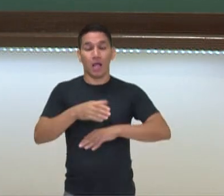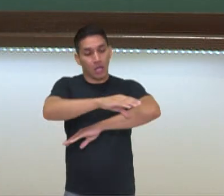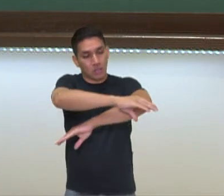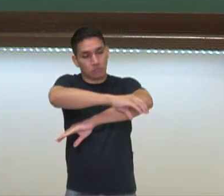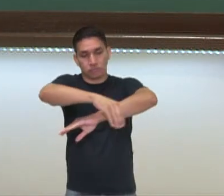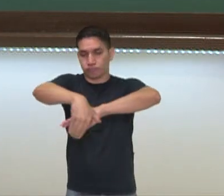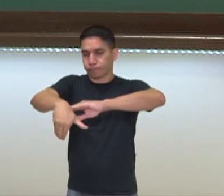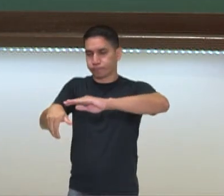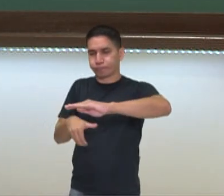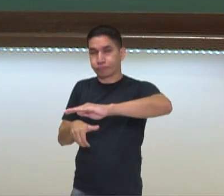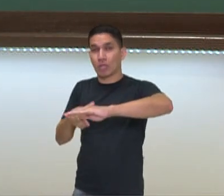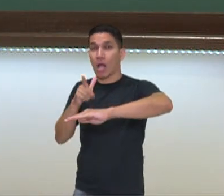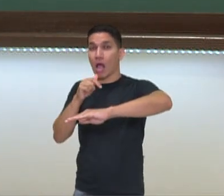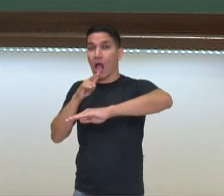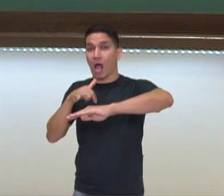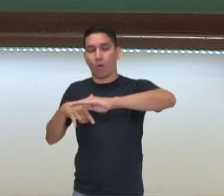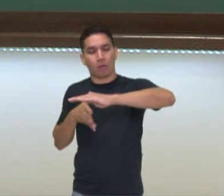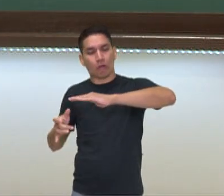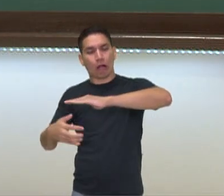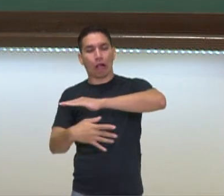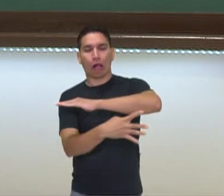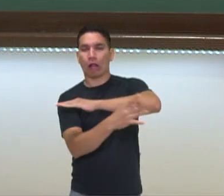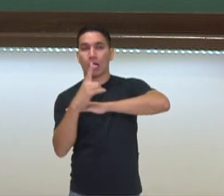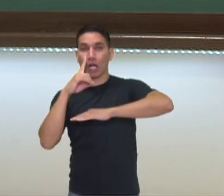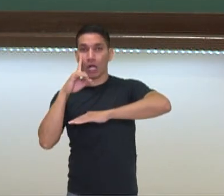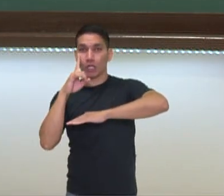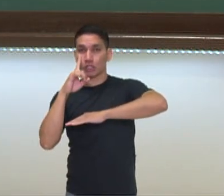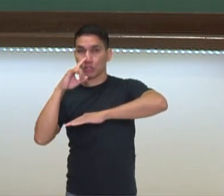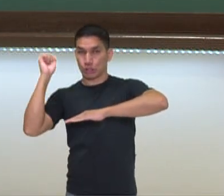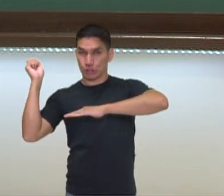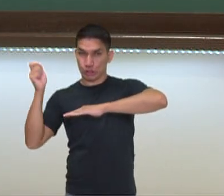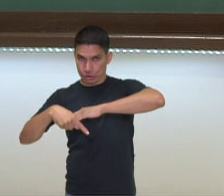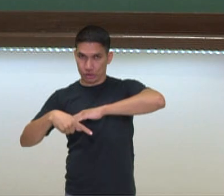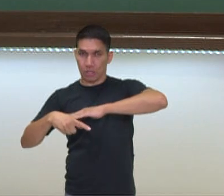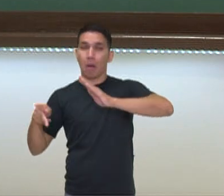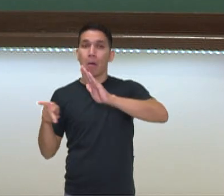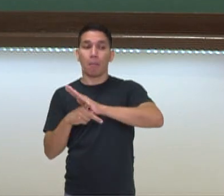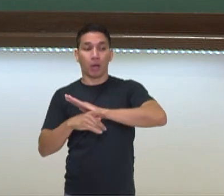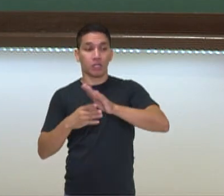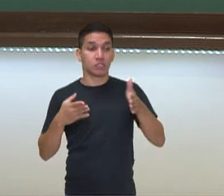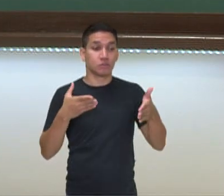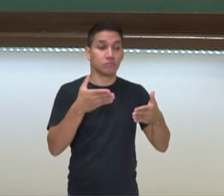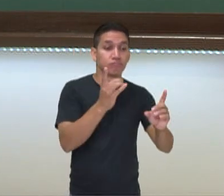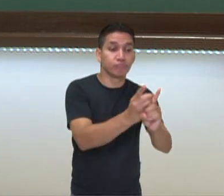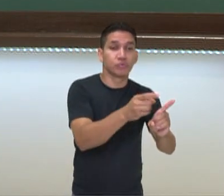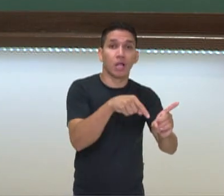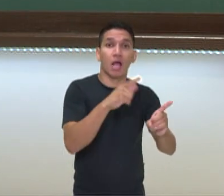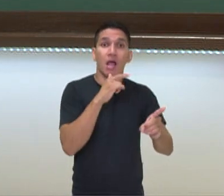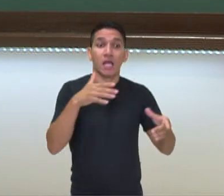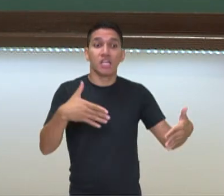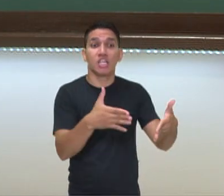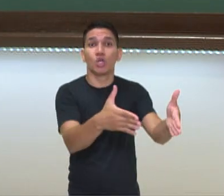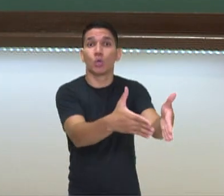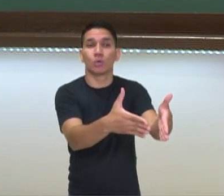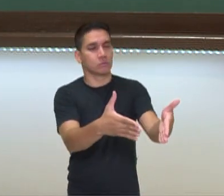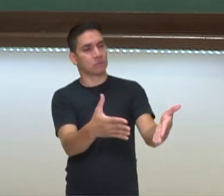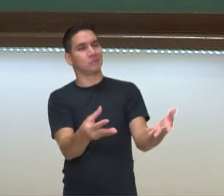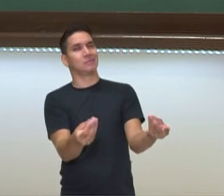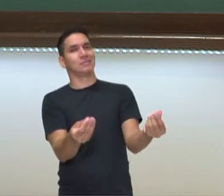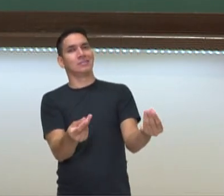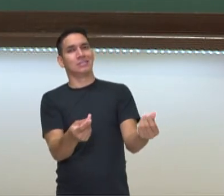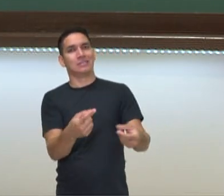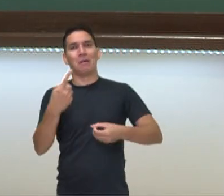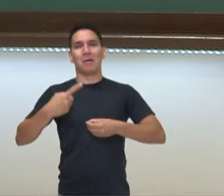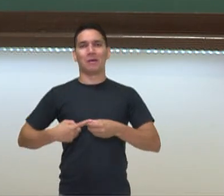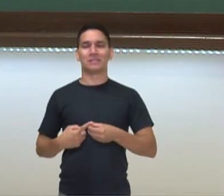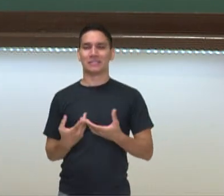esgoto, muitas vezes ele é lançado diretamente nos cursos de água. O lixo, rejeitos da cidade acabam